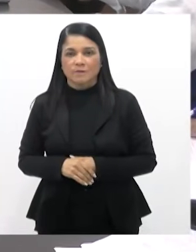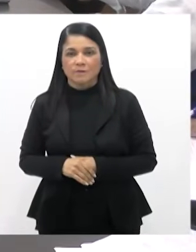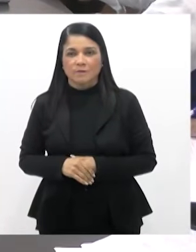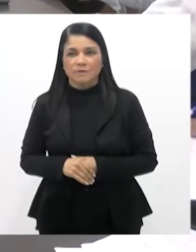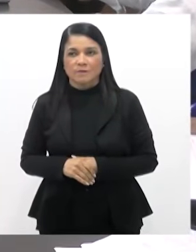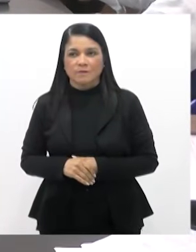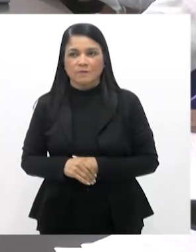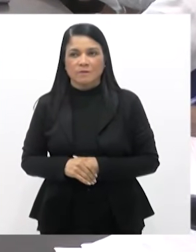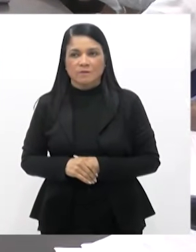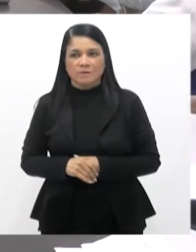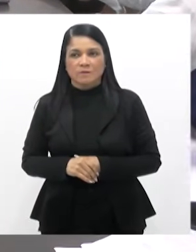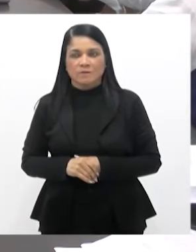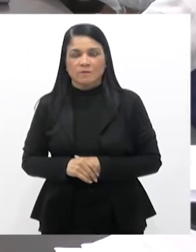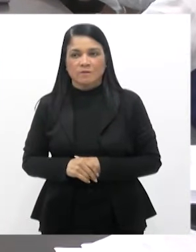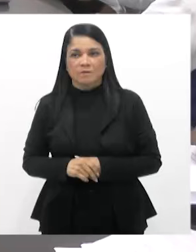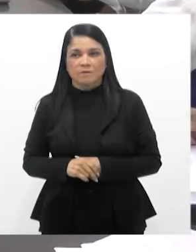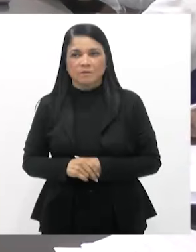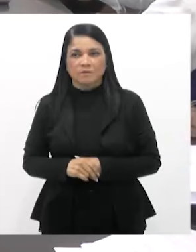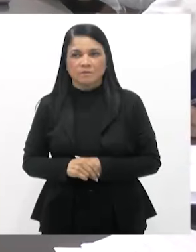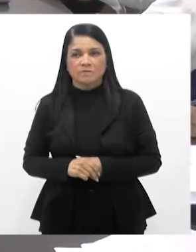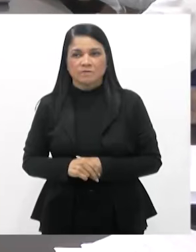E aí,